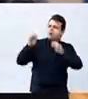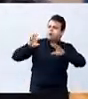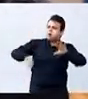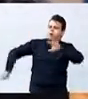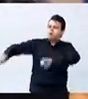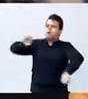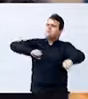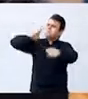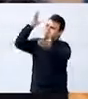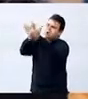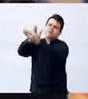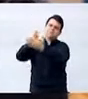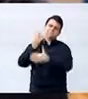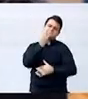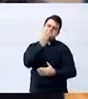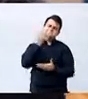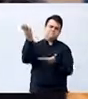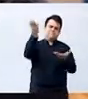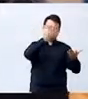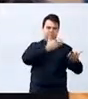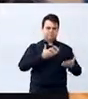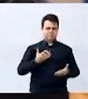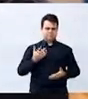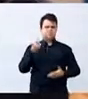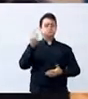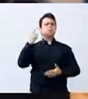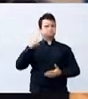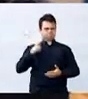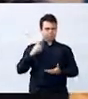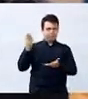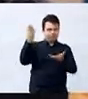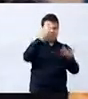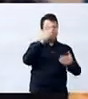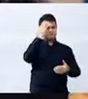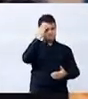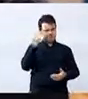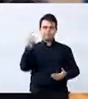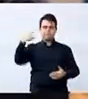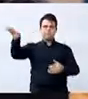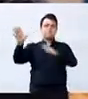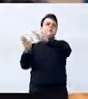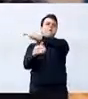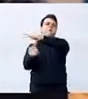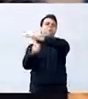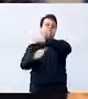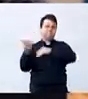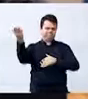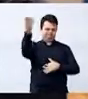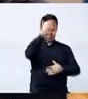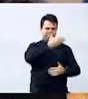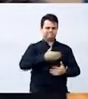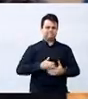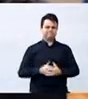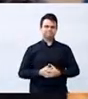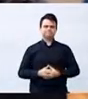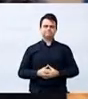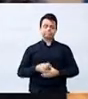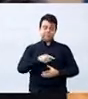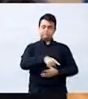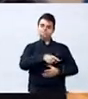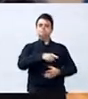tem. Tanto é que você vê milhões que os caras roubam, né? É uma questão de